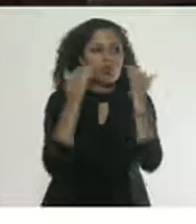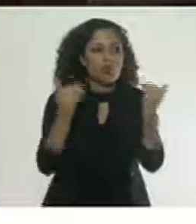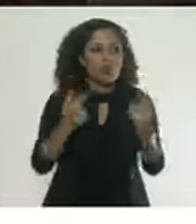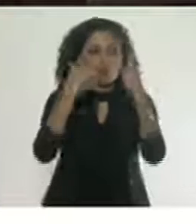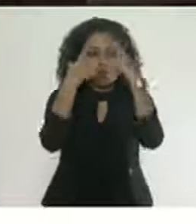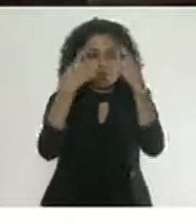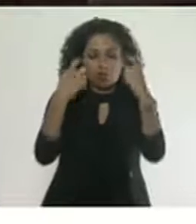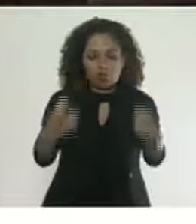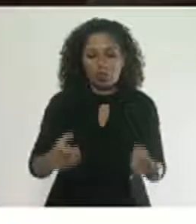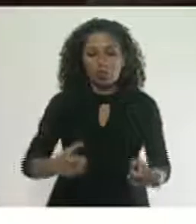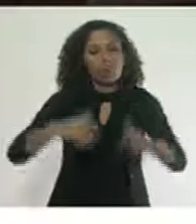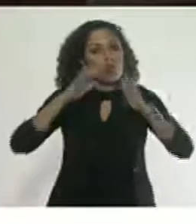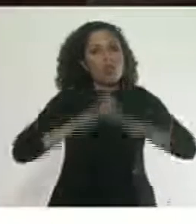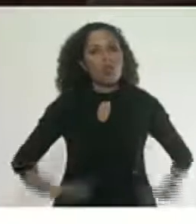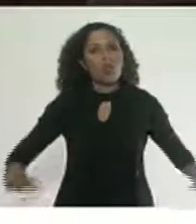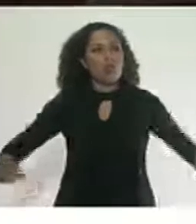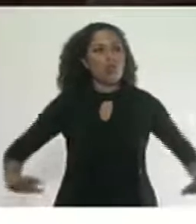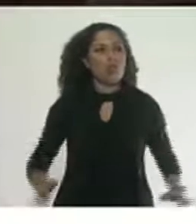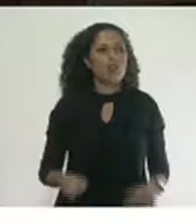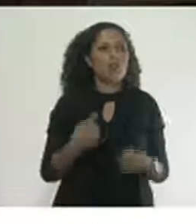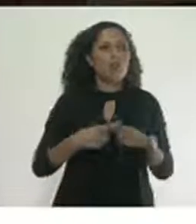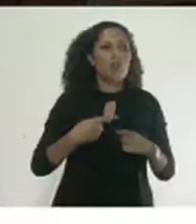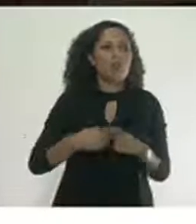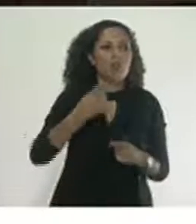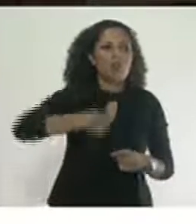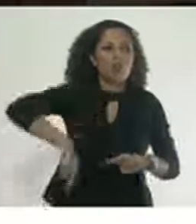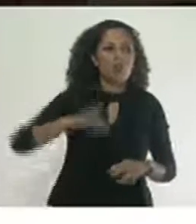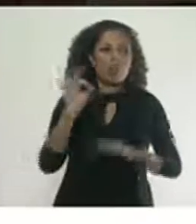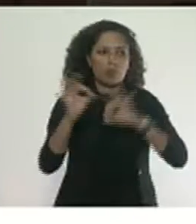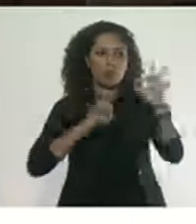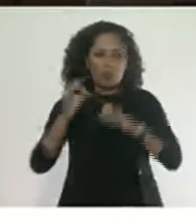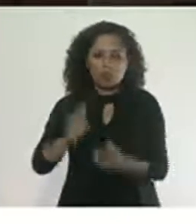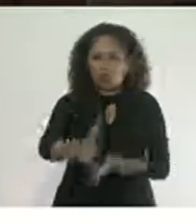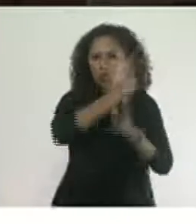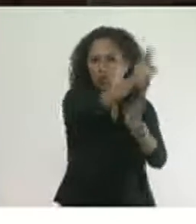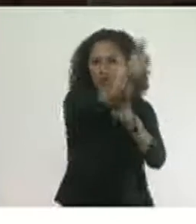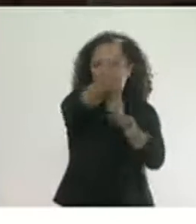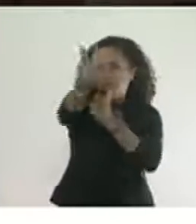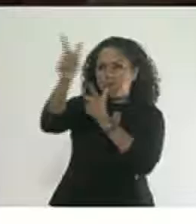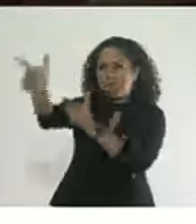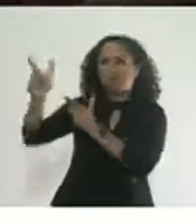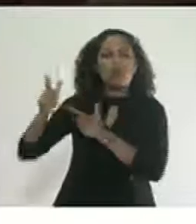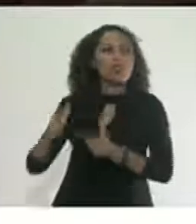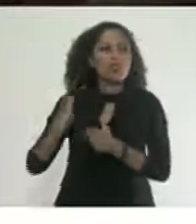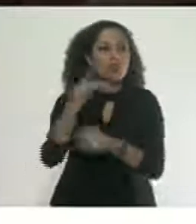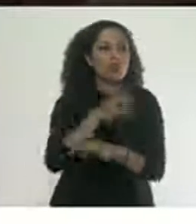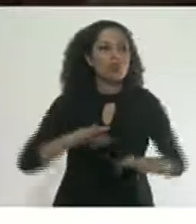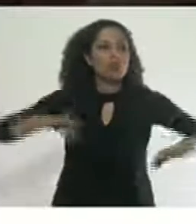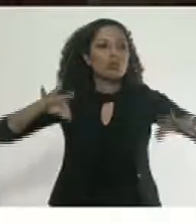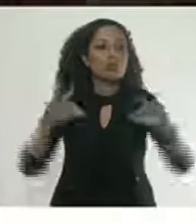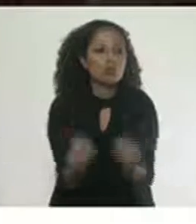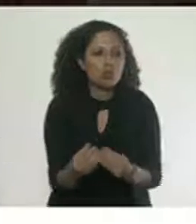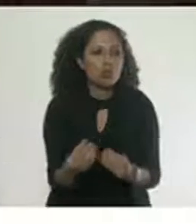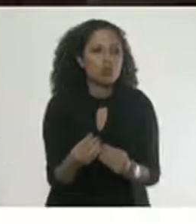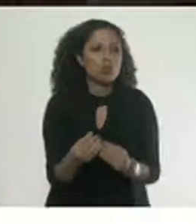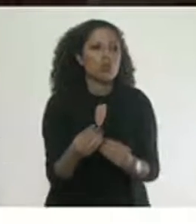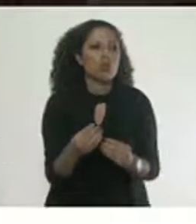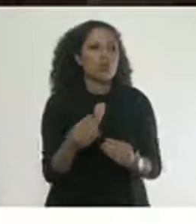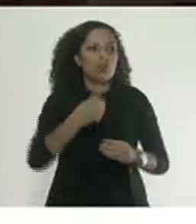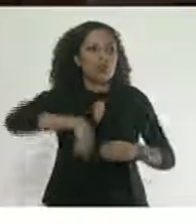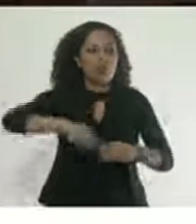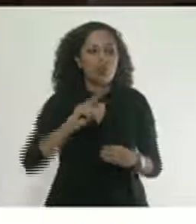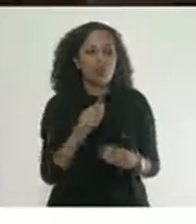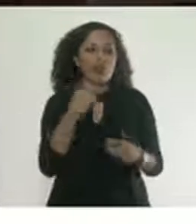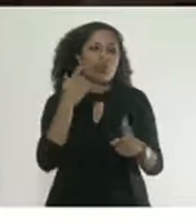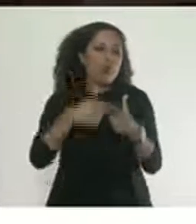mais racionalidade. Ou seja, não é autorizado tiros na cabecinha, por exemplo, não é autorizando tiros na cabecinha que a gente